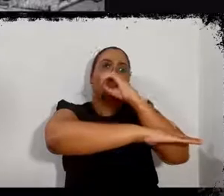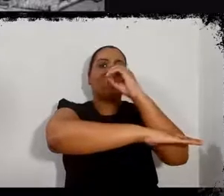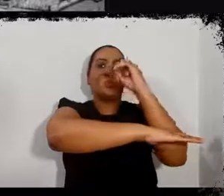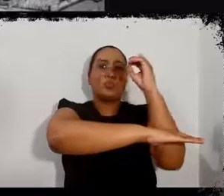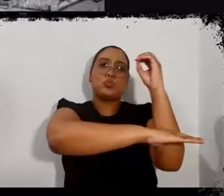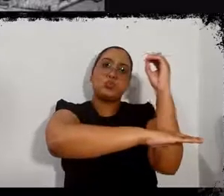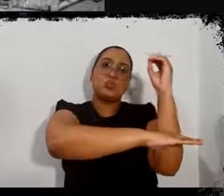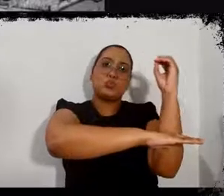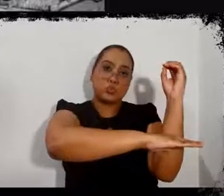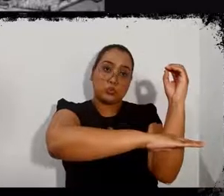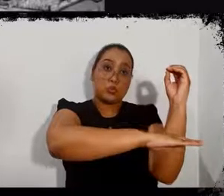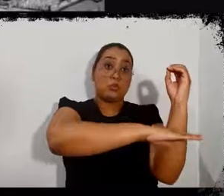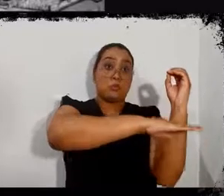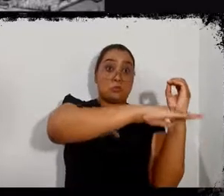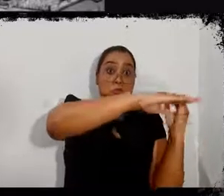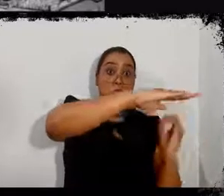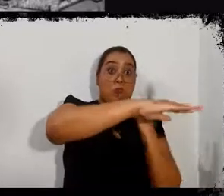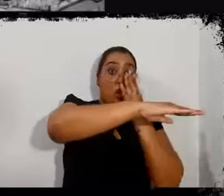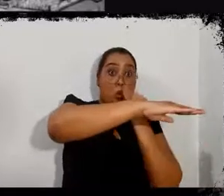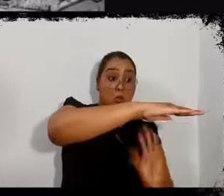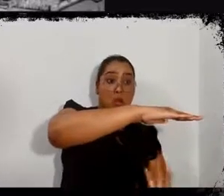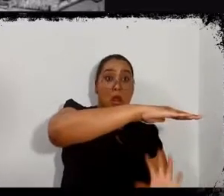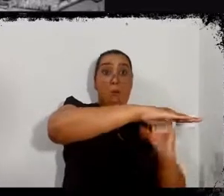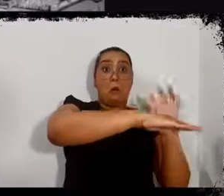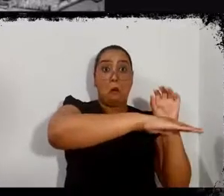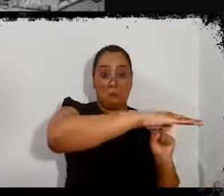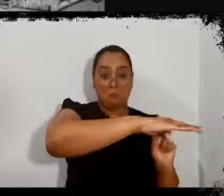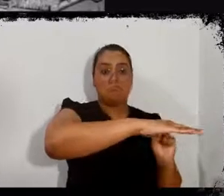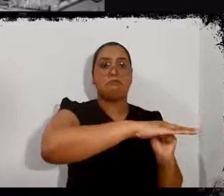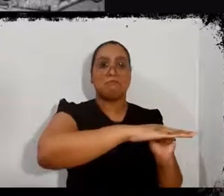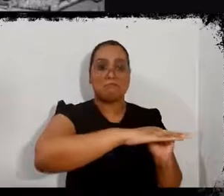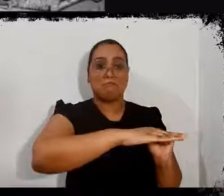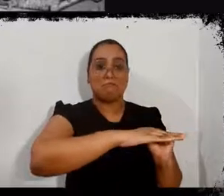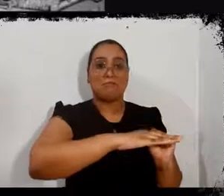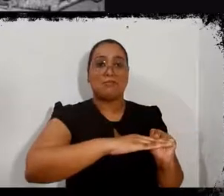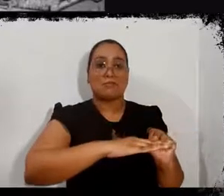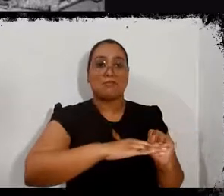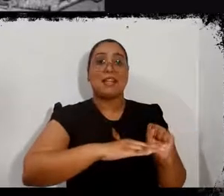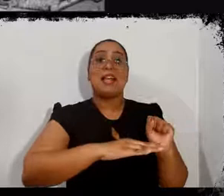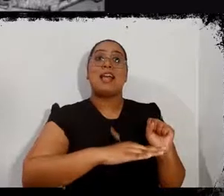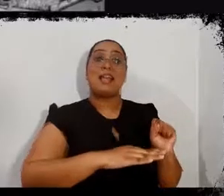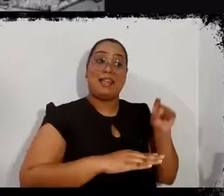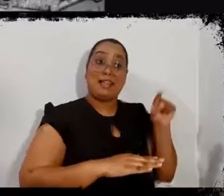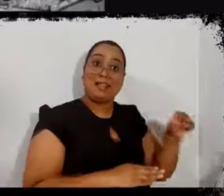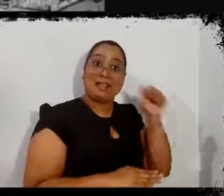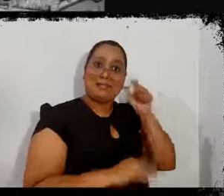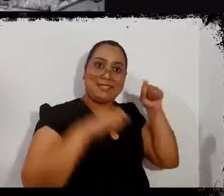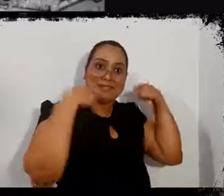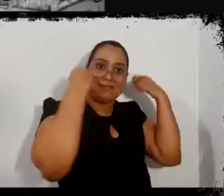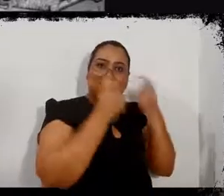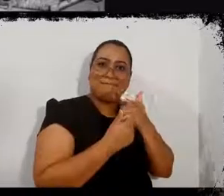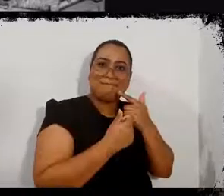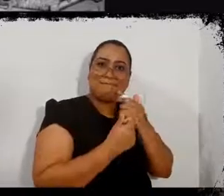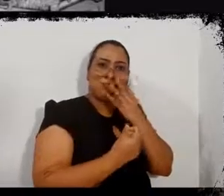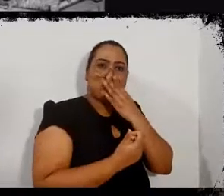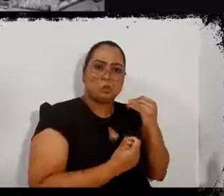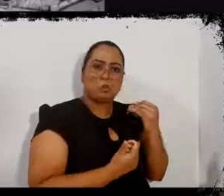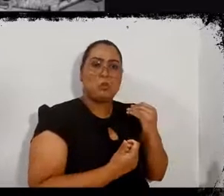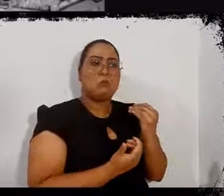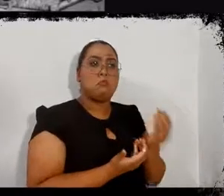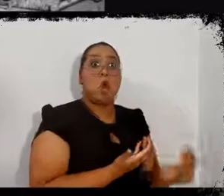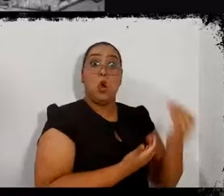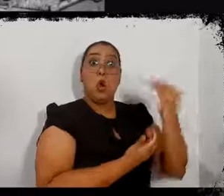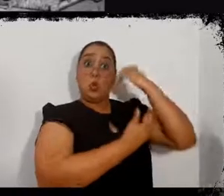ela sai da barriga do lobo, então isso daí seria o sol que volta a nascer. Então